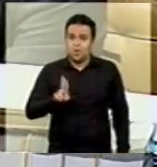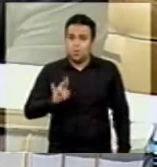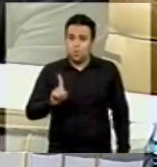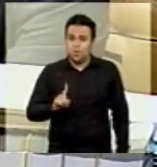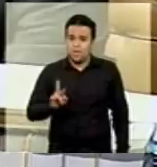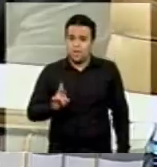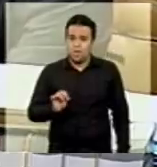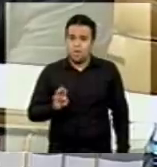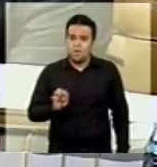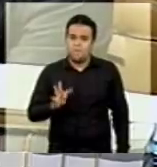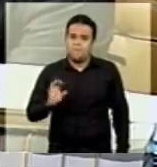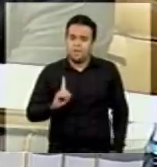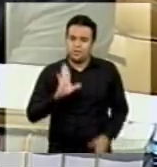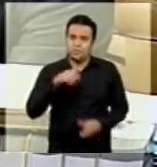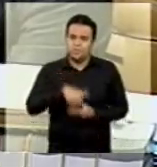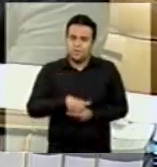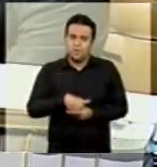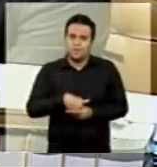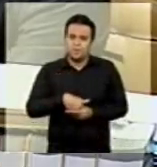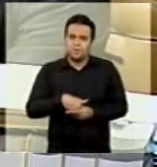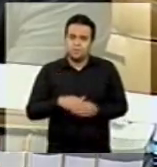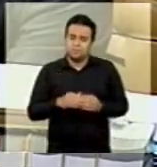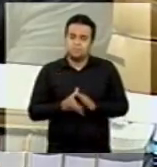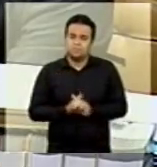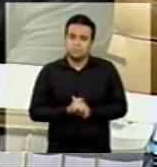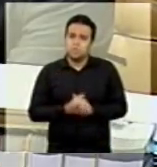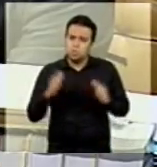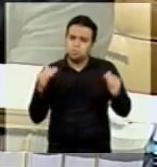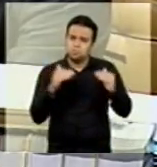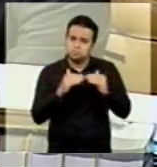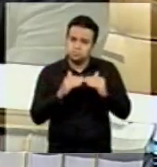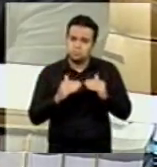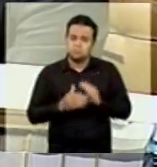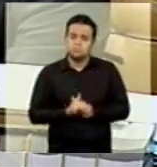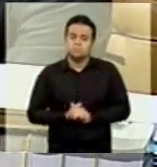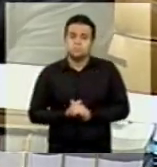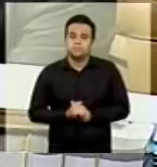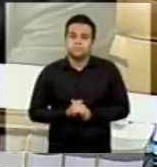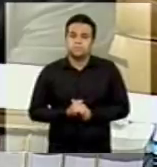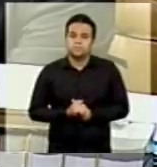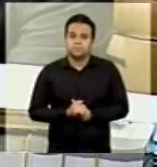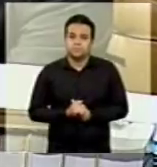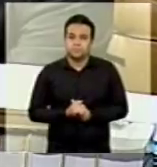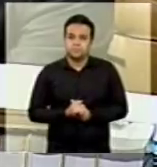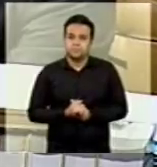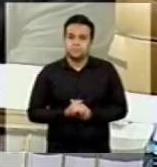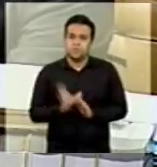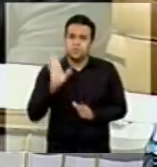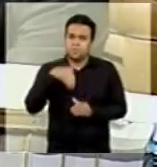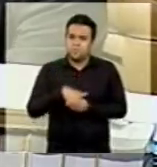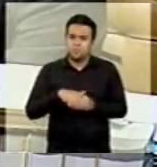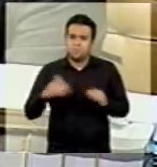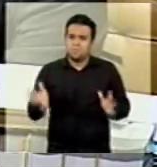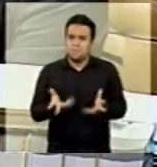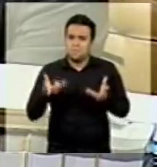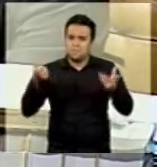Barroso, cujo voto acompanho, voto, como já disse, excelente sobre